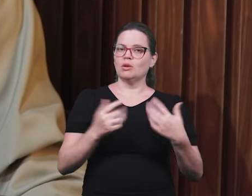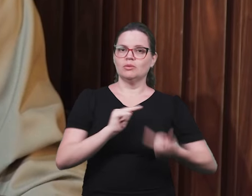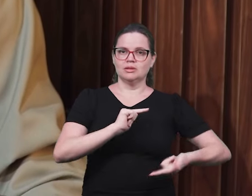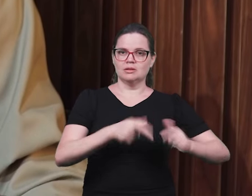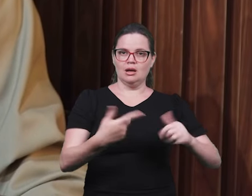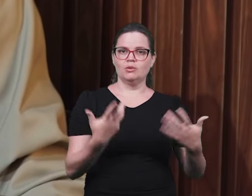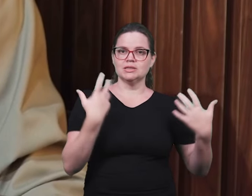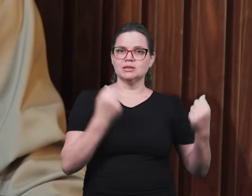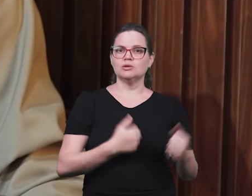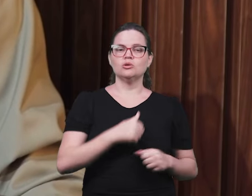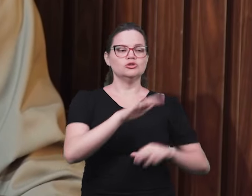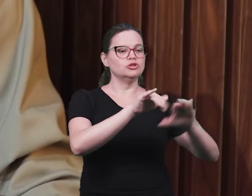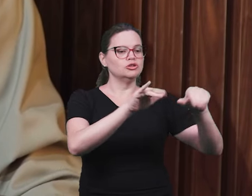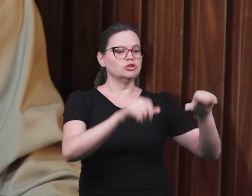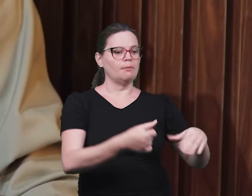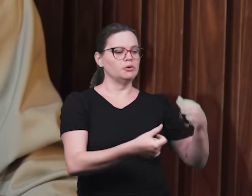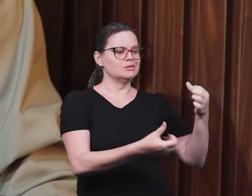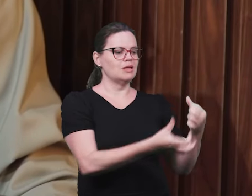mandou, né,